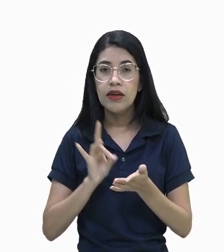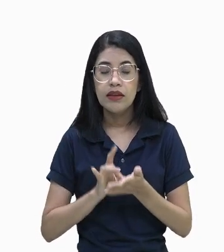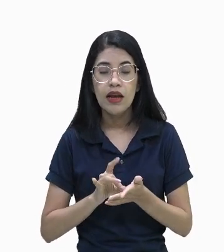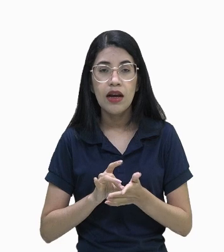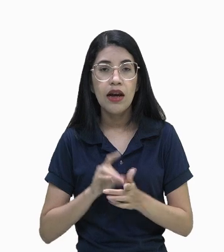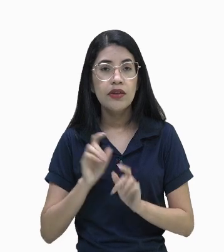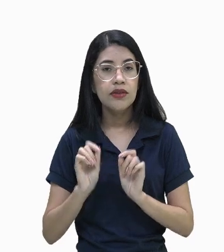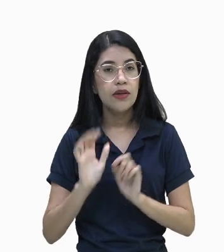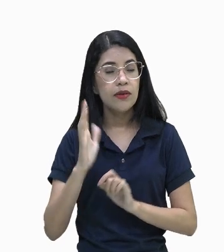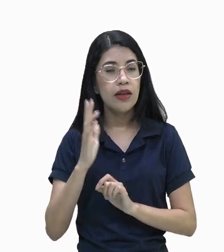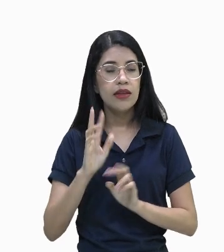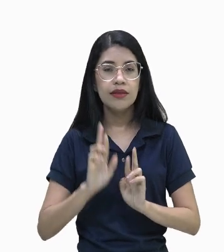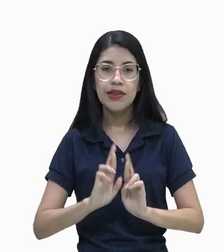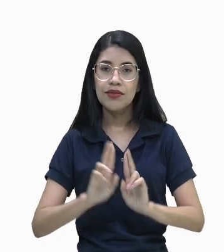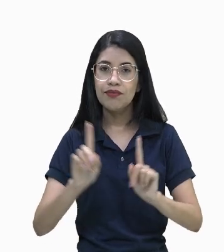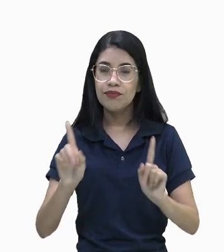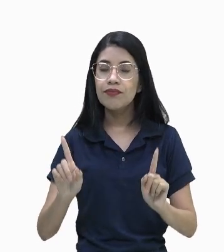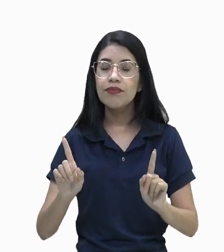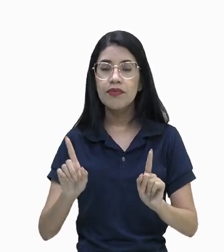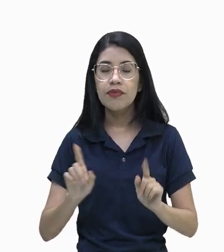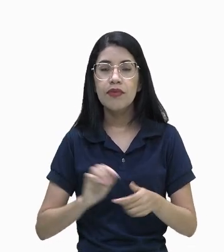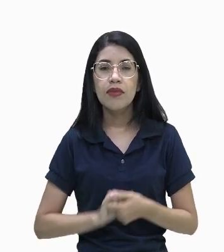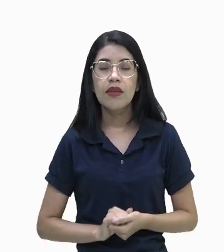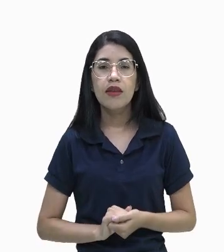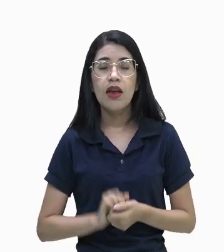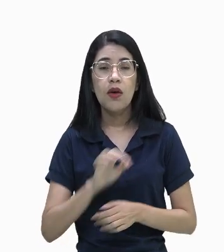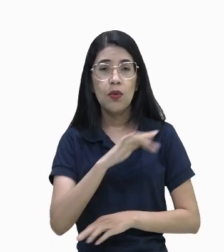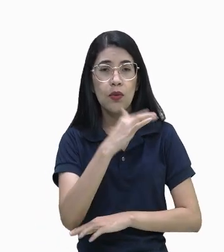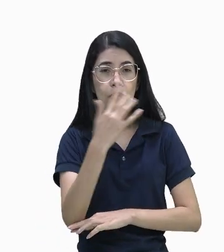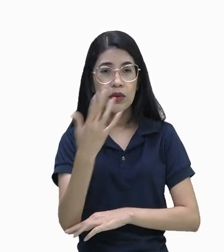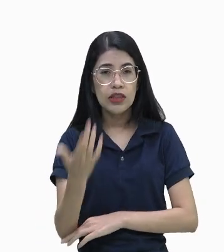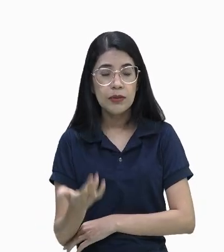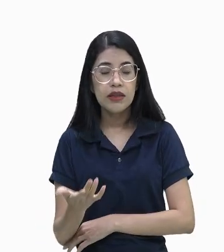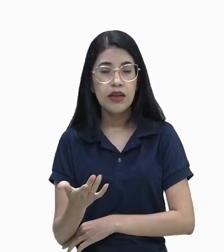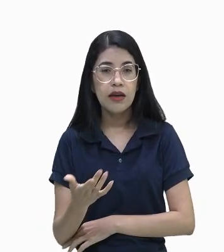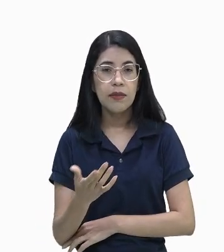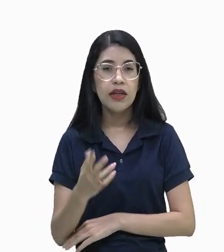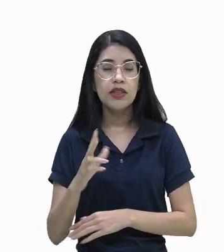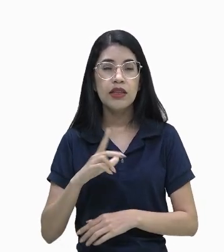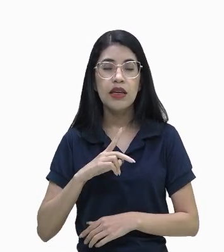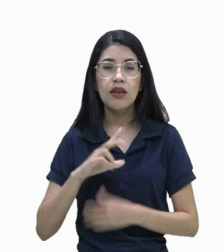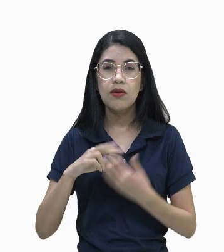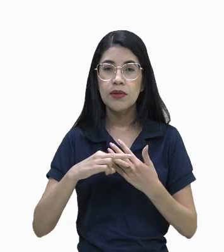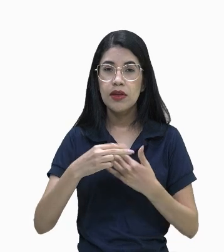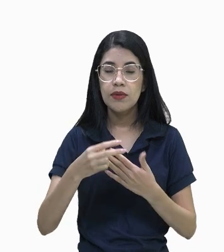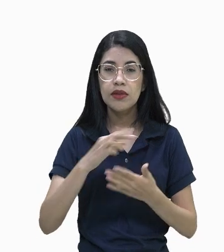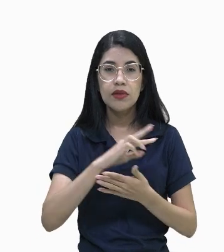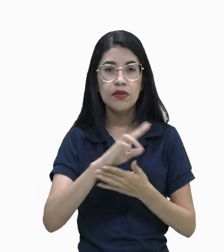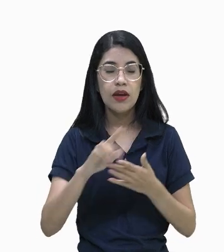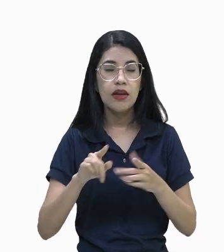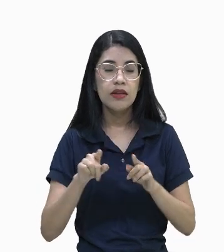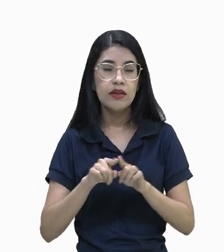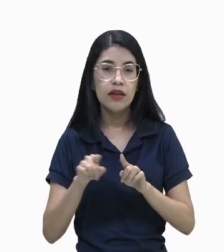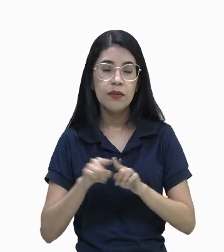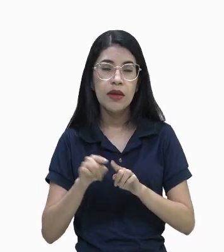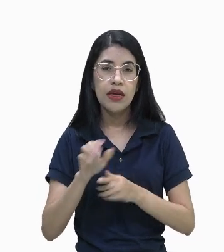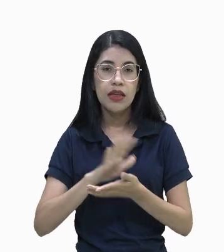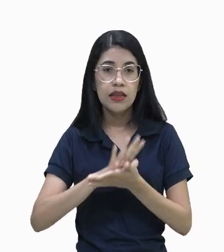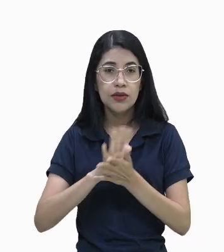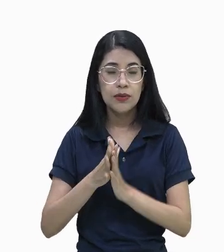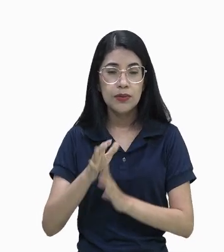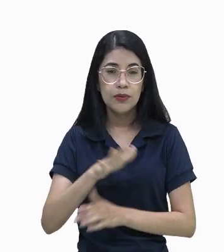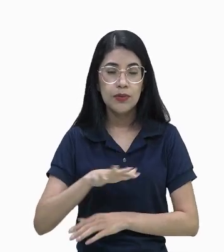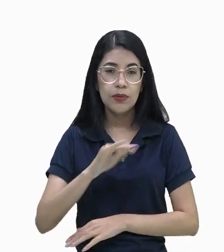tem demonstrado o oposto. O desmatamento em geral, assim como as demais ações de destruição do meio ambiente,